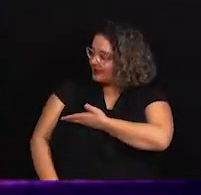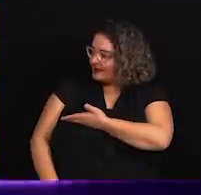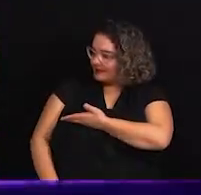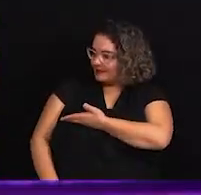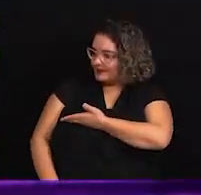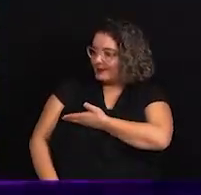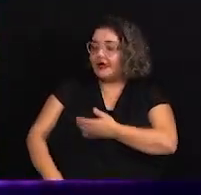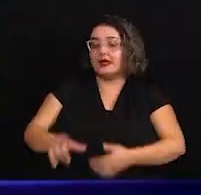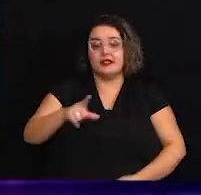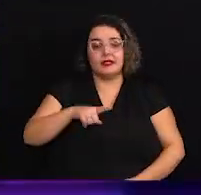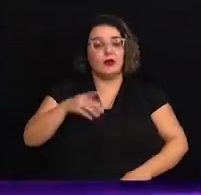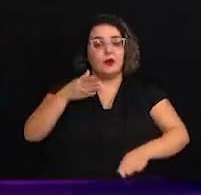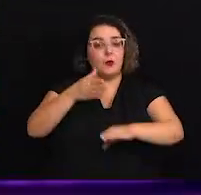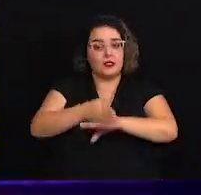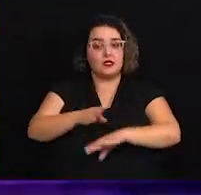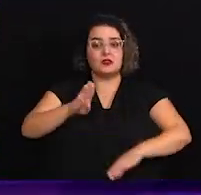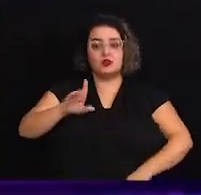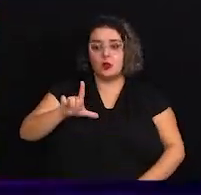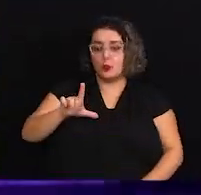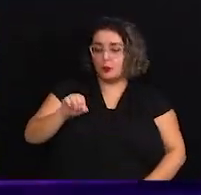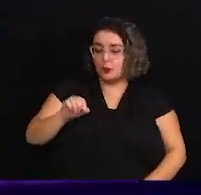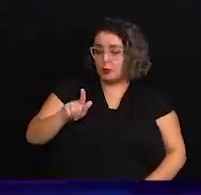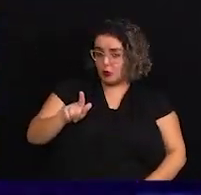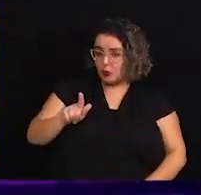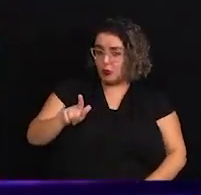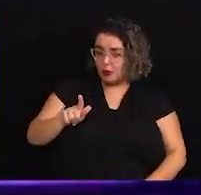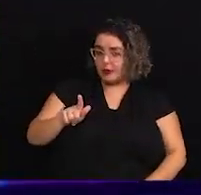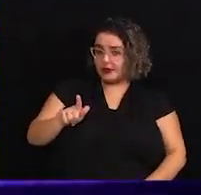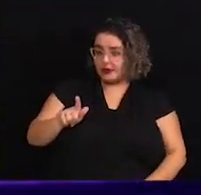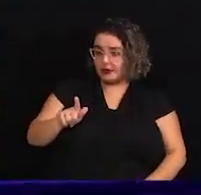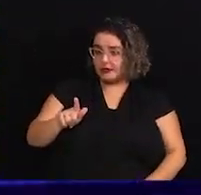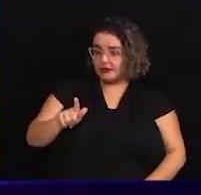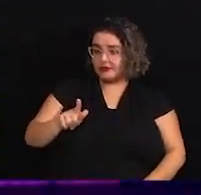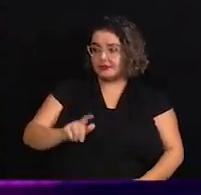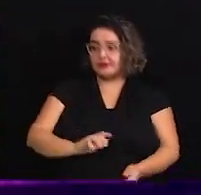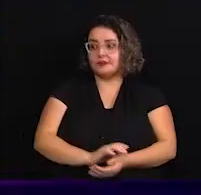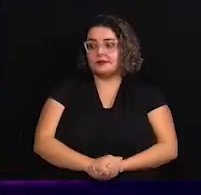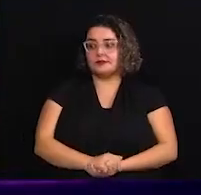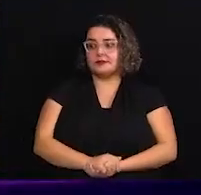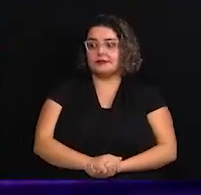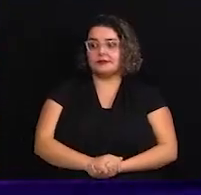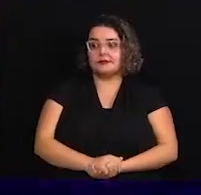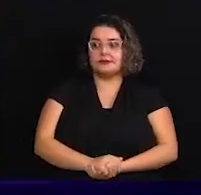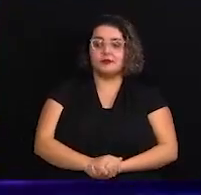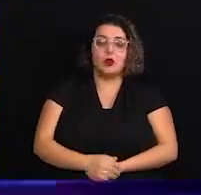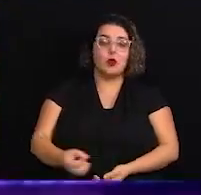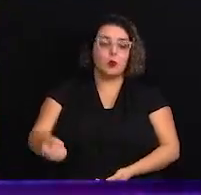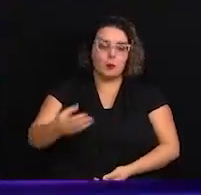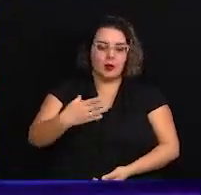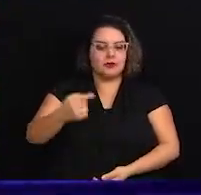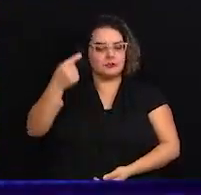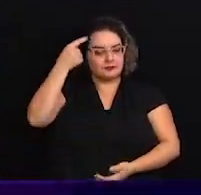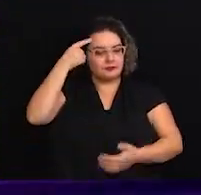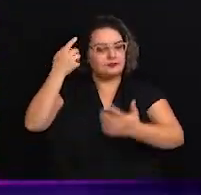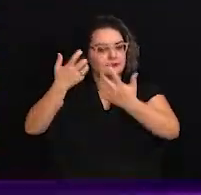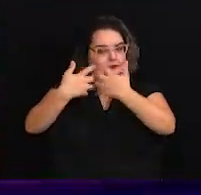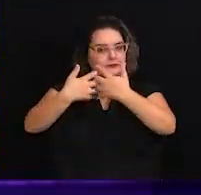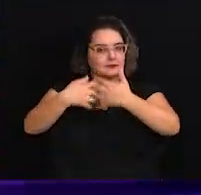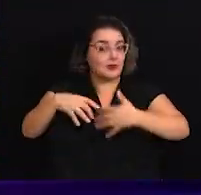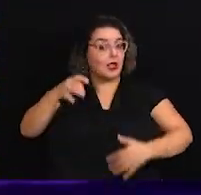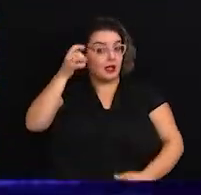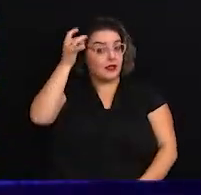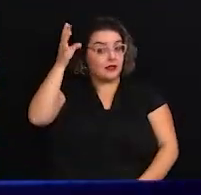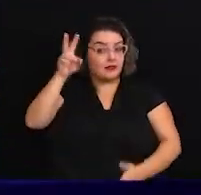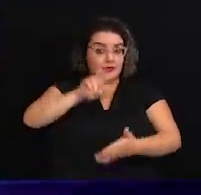www.lucianamenezes.com.br, e ali você vai ter acesso ao meu blog, que eu publico sempre uma nova reflexão, e